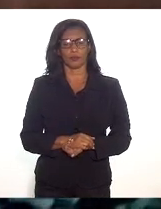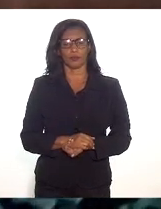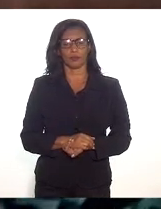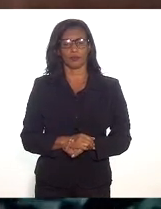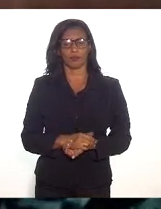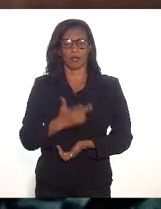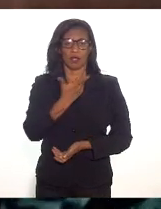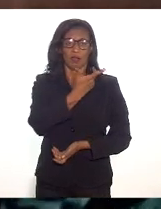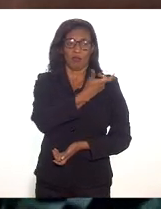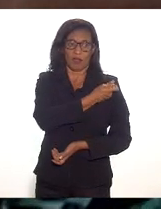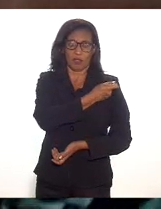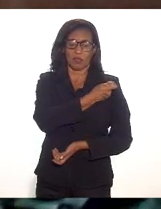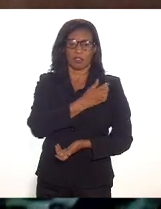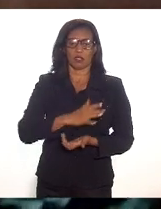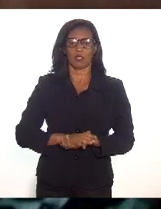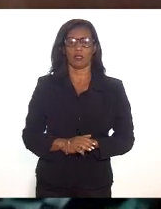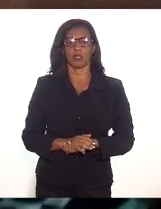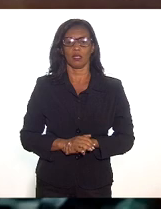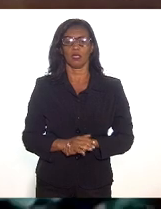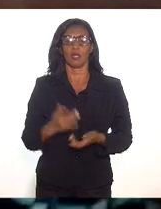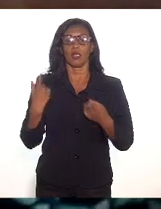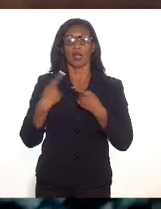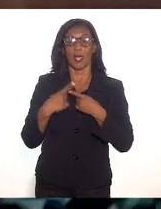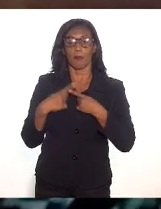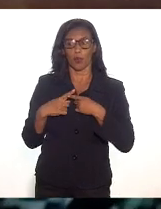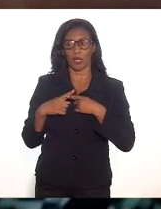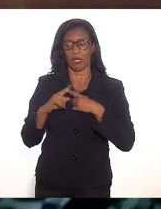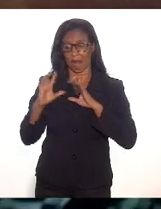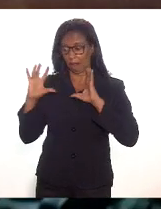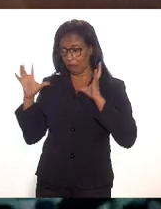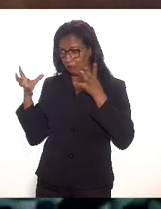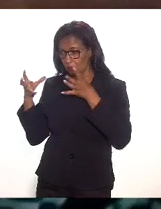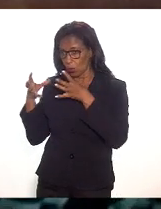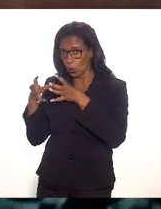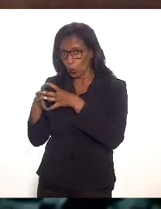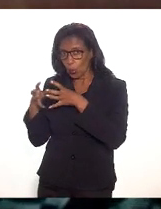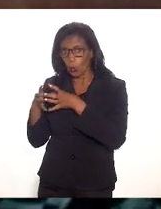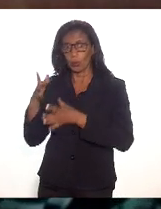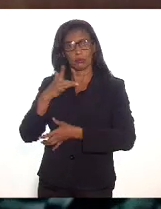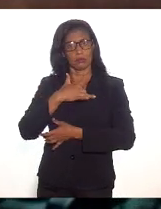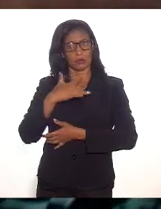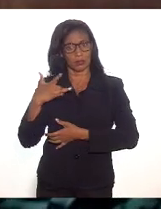temos vacina, é porque servidores e servidoras da saúde